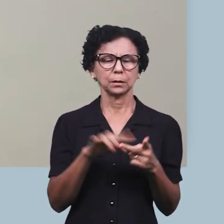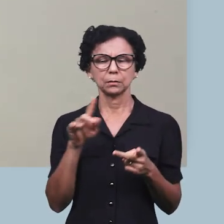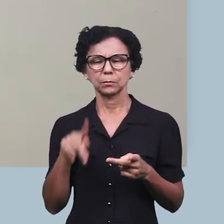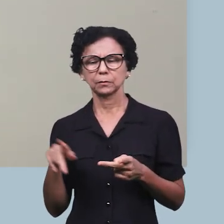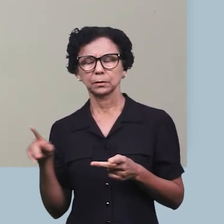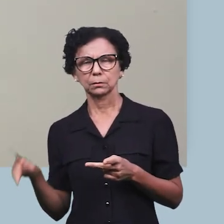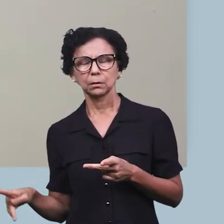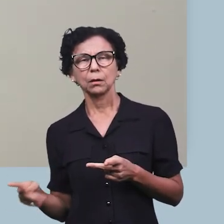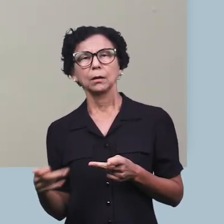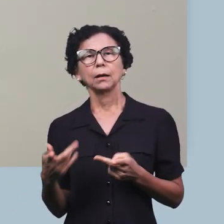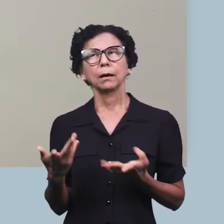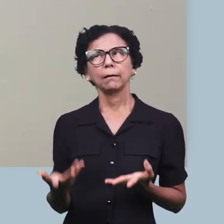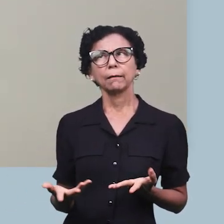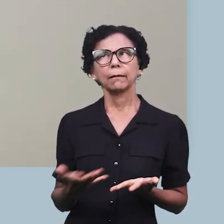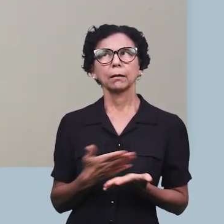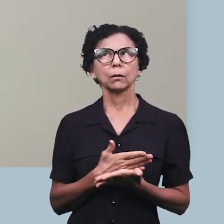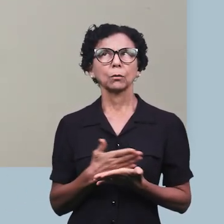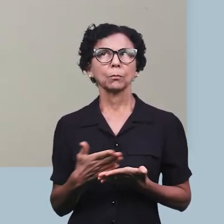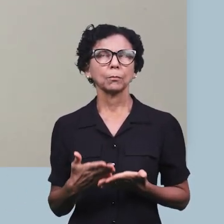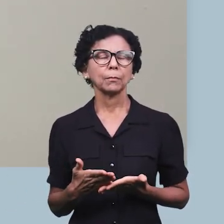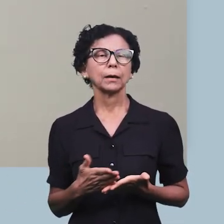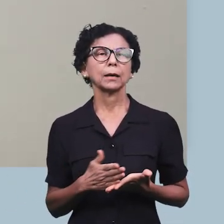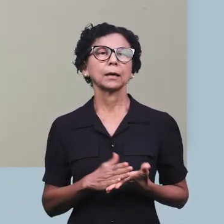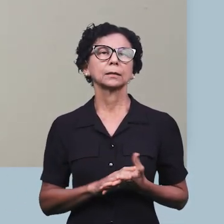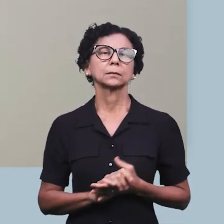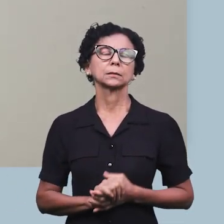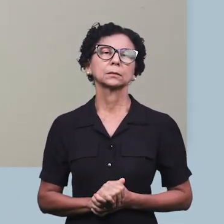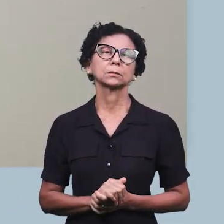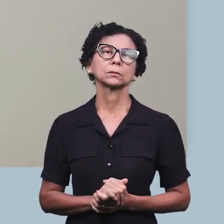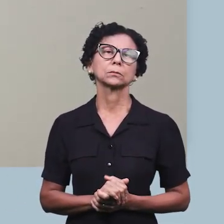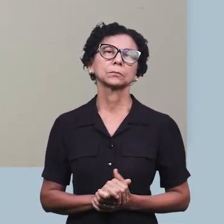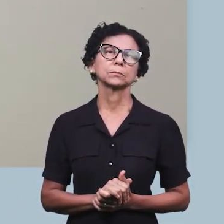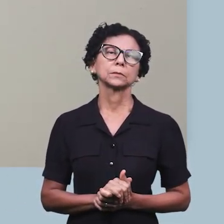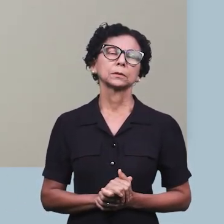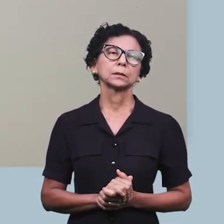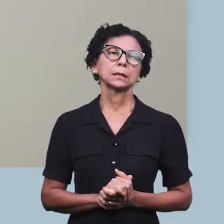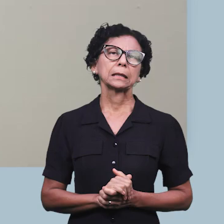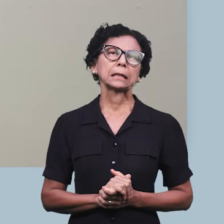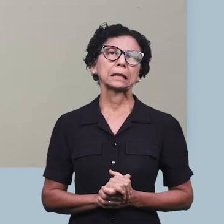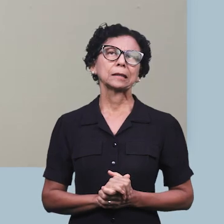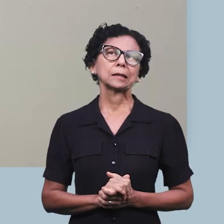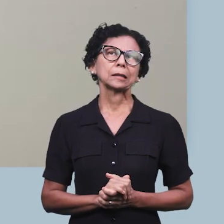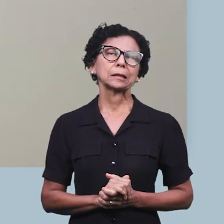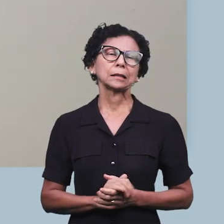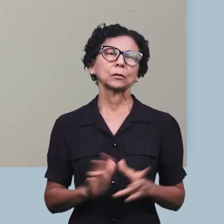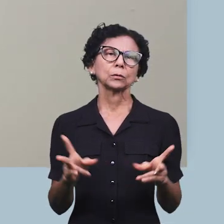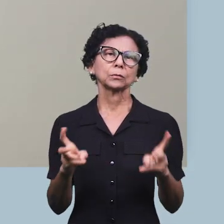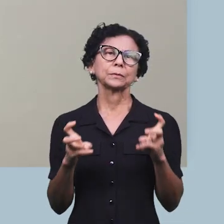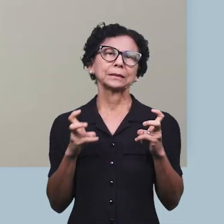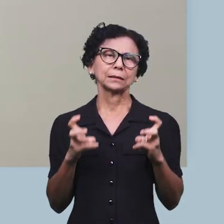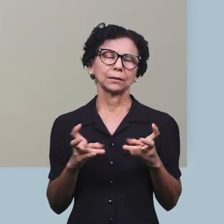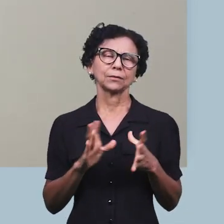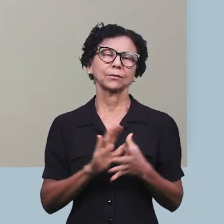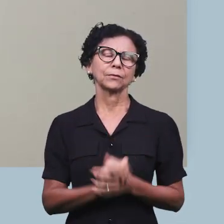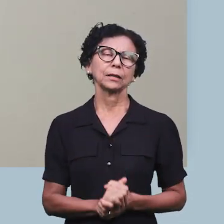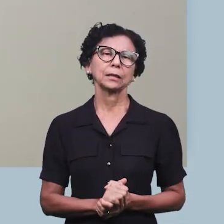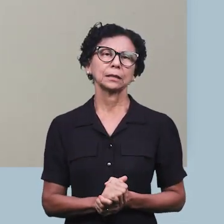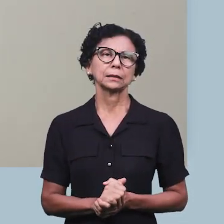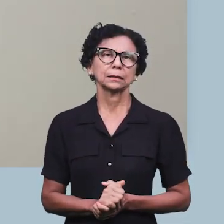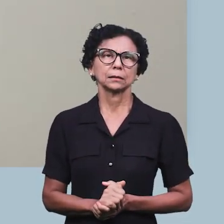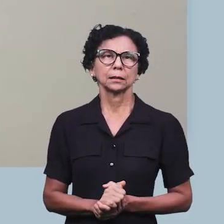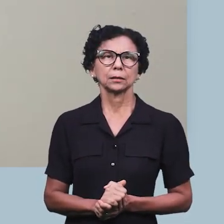professores, que começam a nos contar que tem crianças que elas são